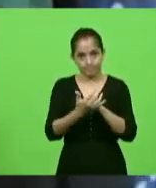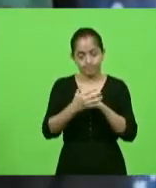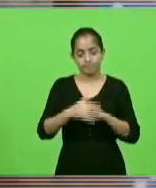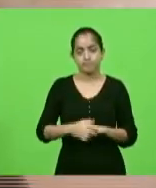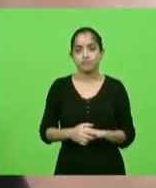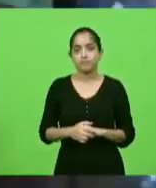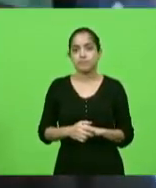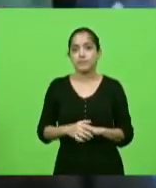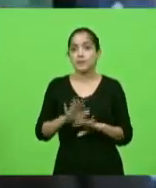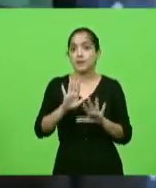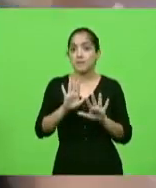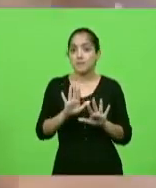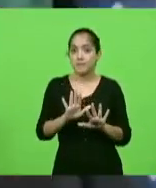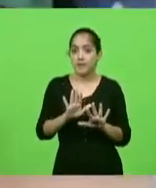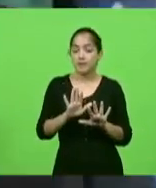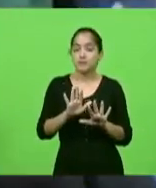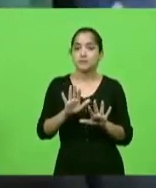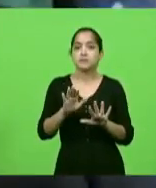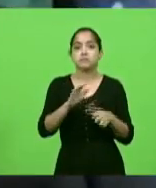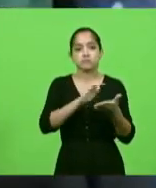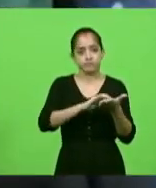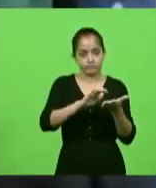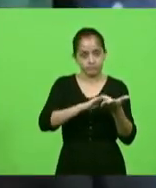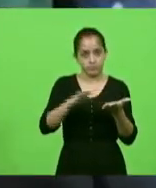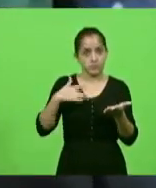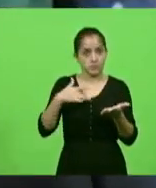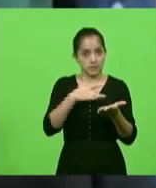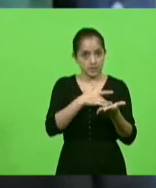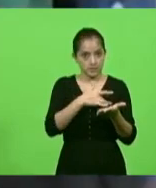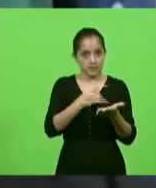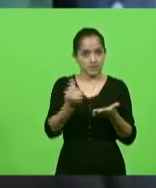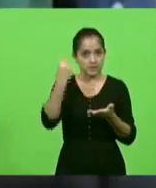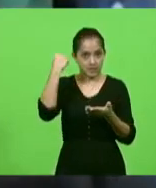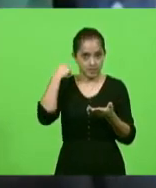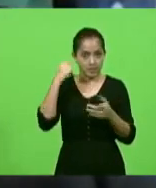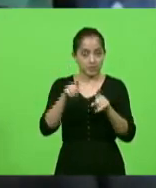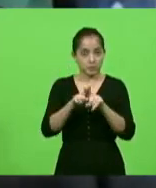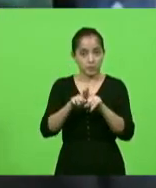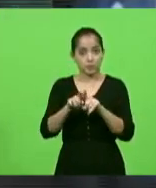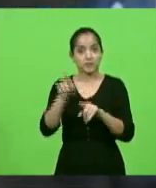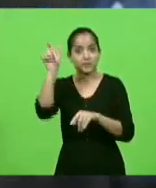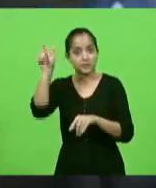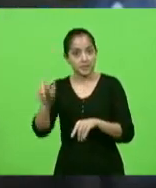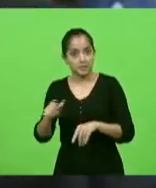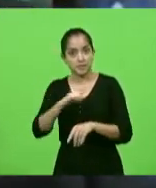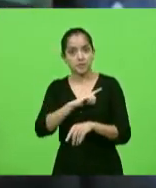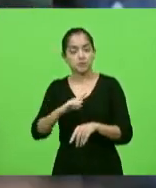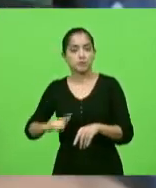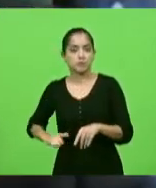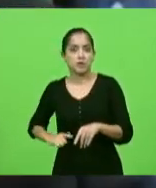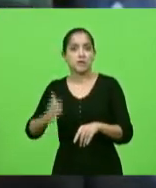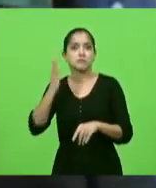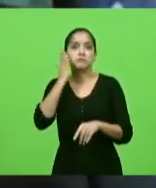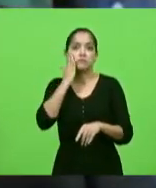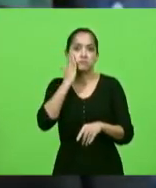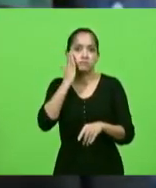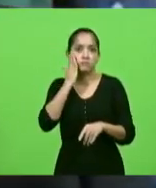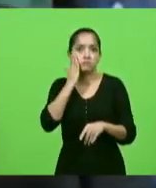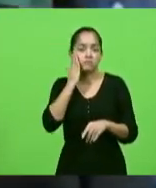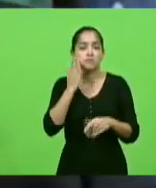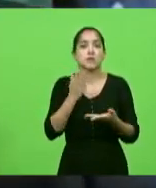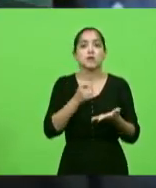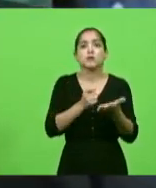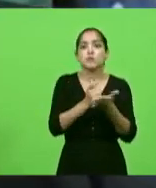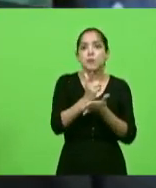19 mates tanto secretário com 104 resultados Rosário da Silva tem certeza de que referido